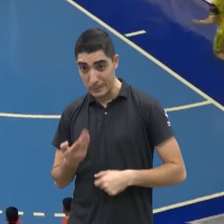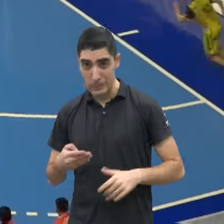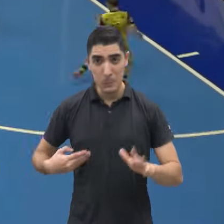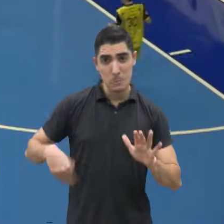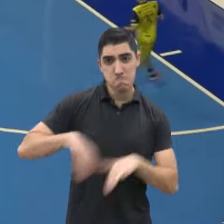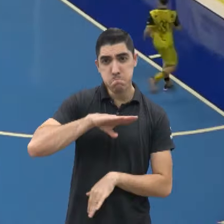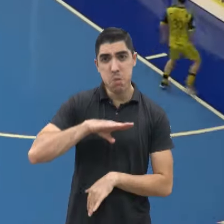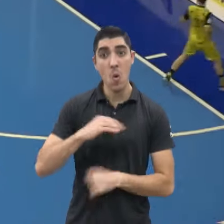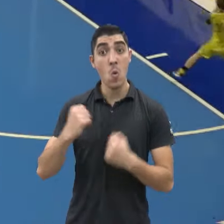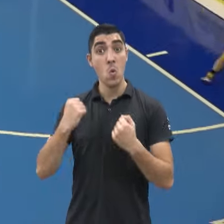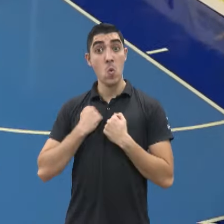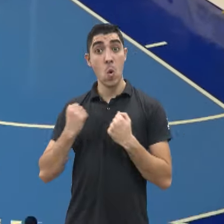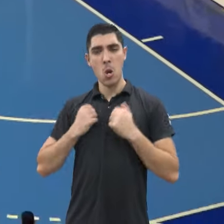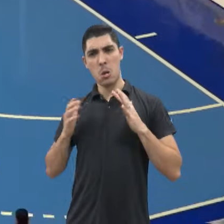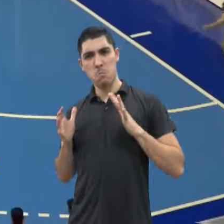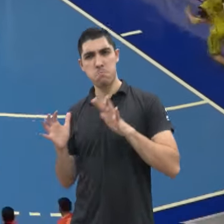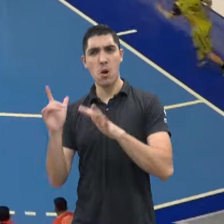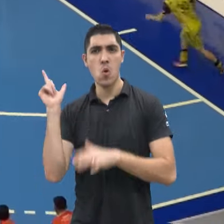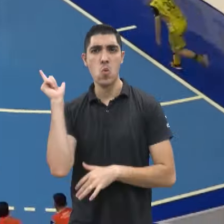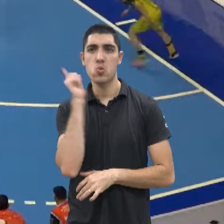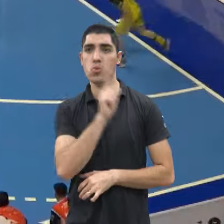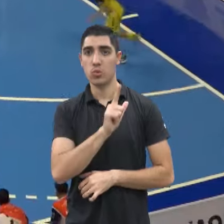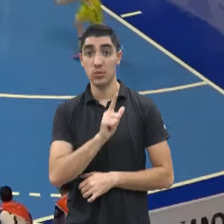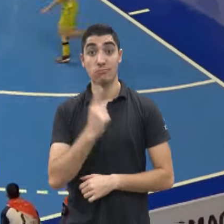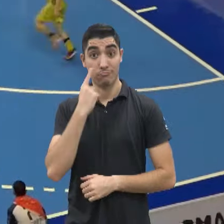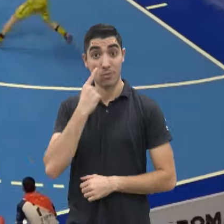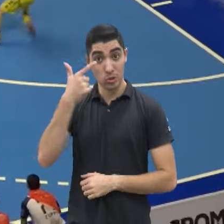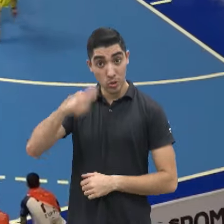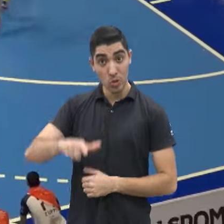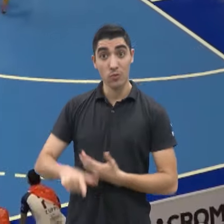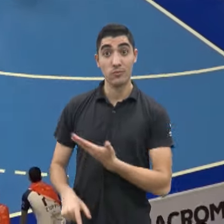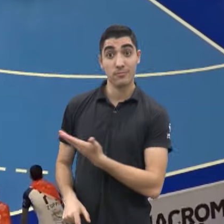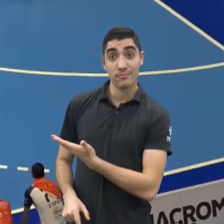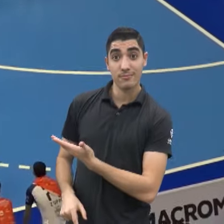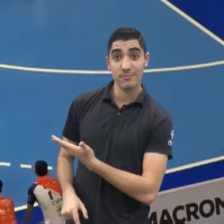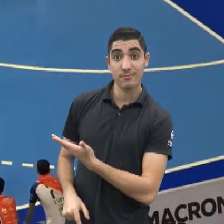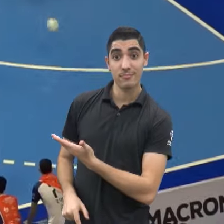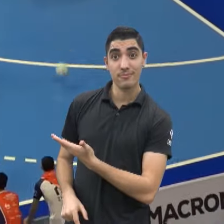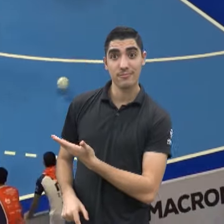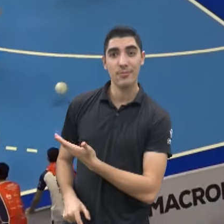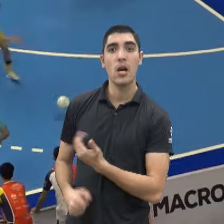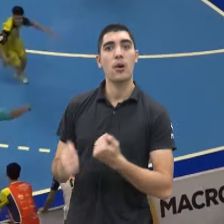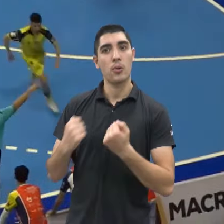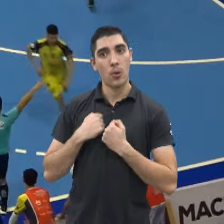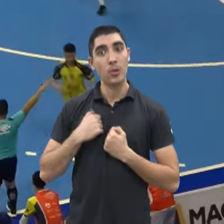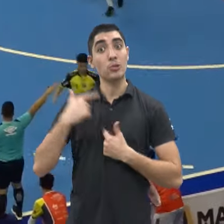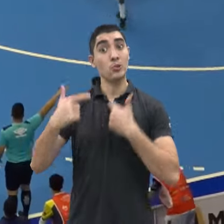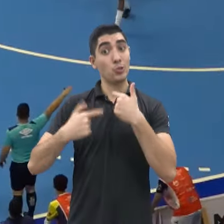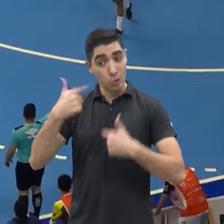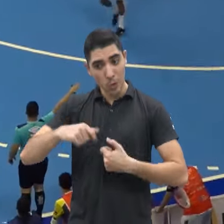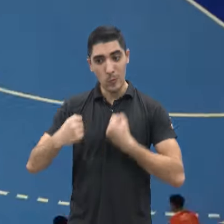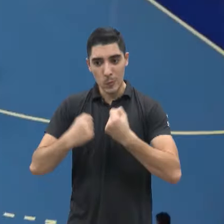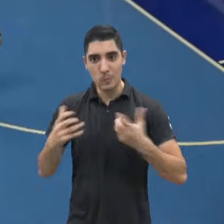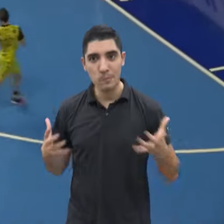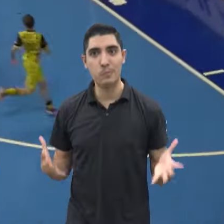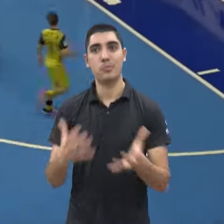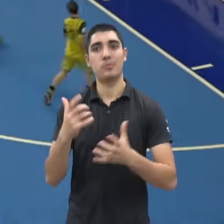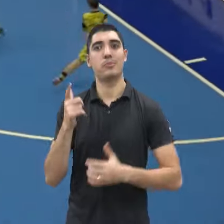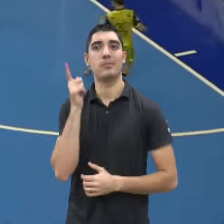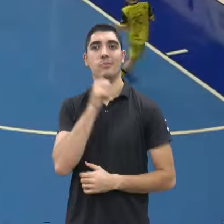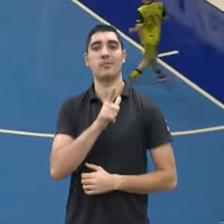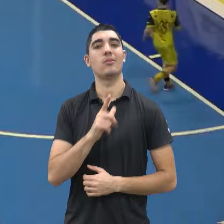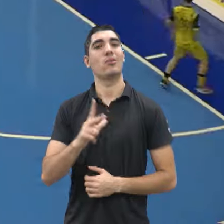pé. Murilo Gazizi fez a defesa na sobra, Felipinho se complicou de novo e Murilo Gazizi de novo salvou o São José.